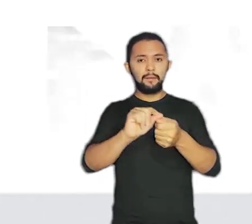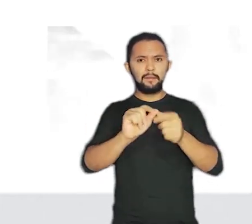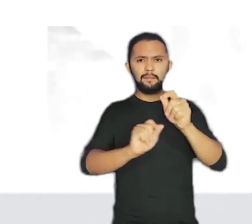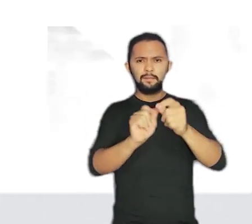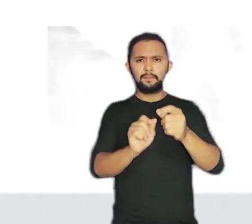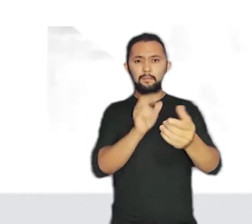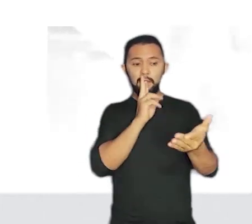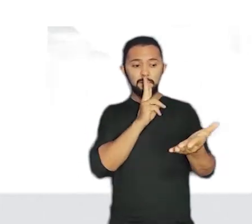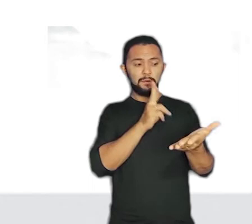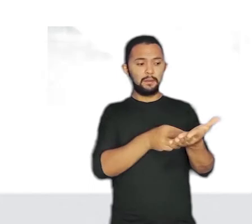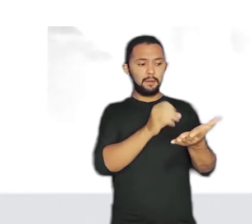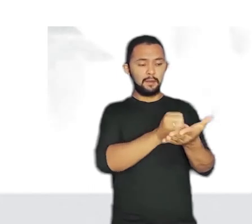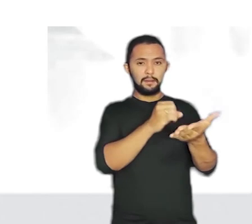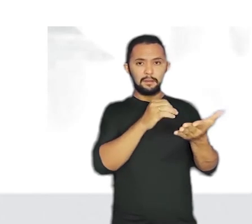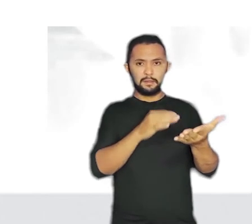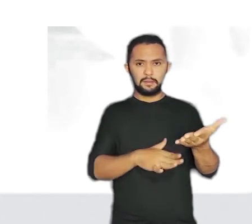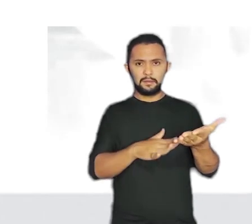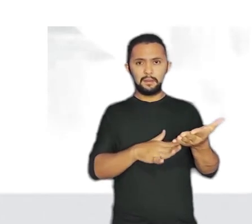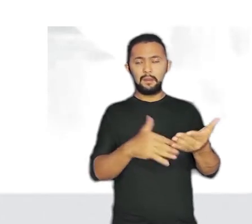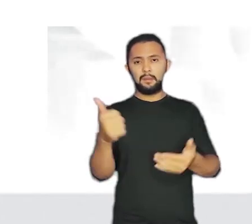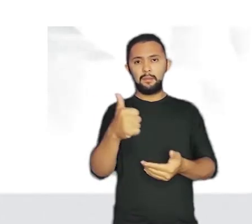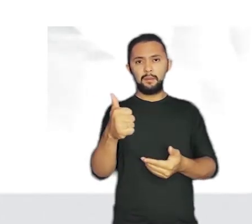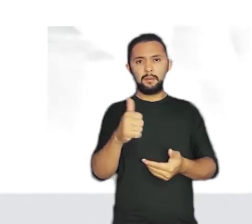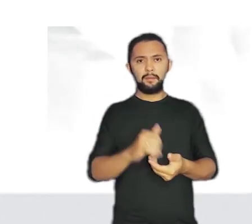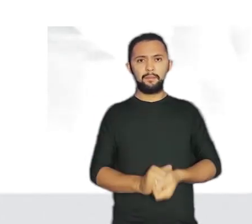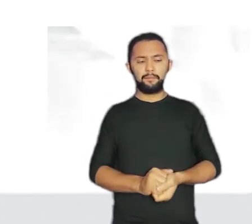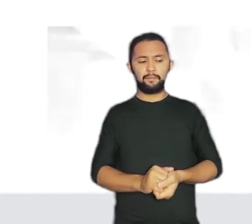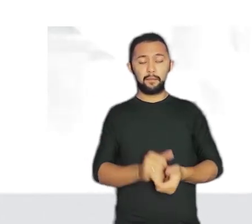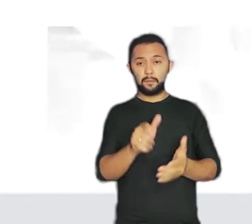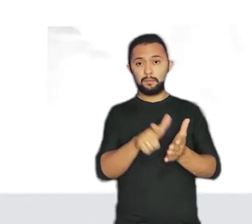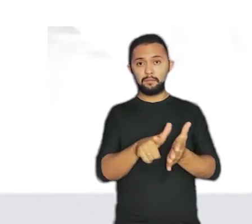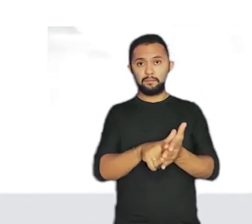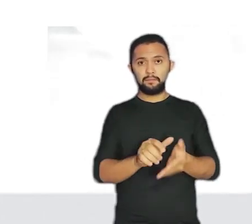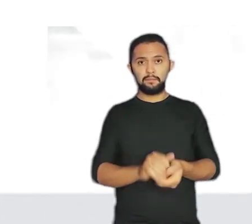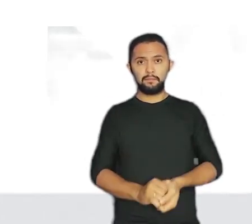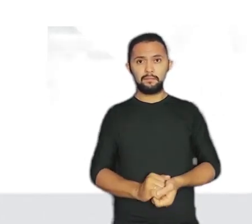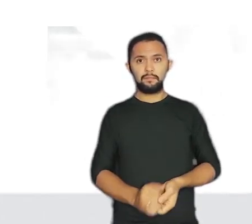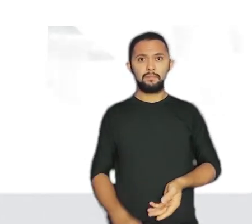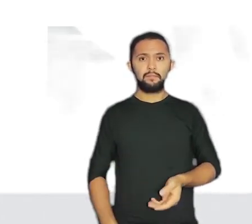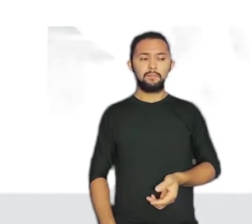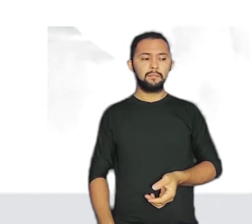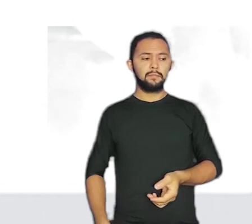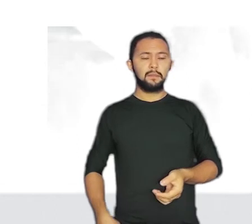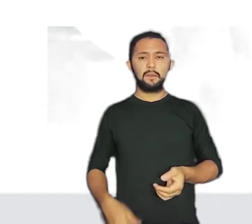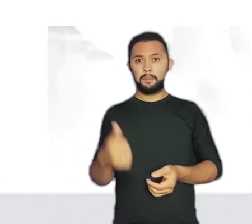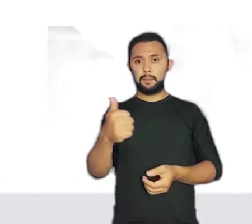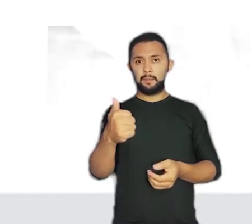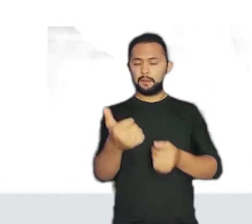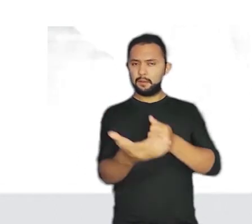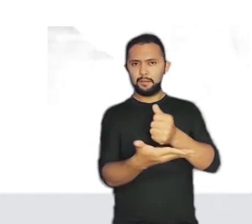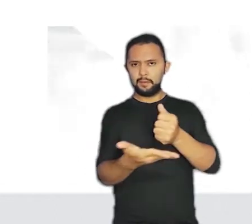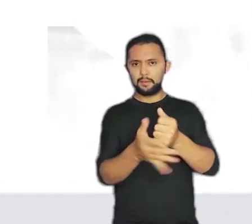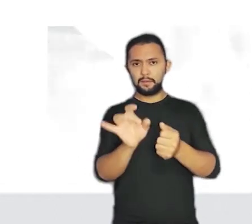nossas questões, tá? Vamos aí para a primeira questão do seu material. A primeira é bem básica, tá? Você vai